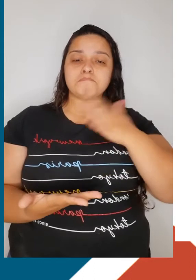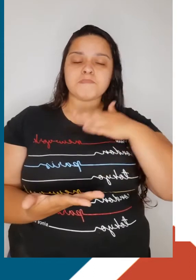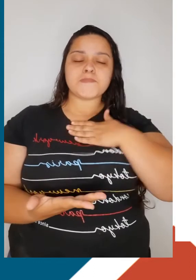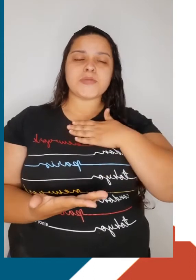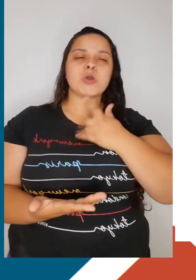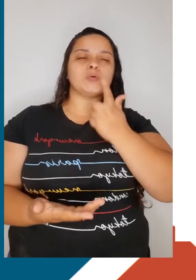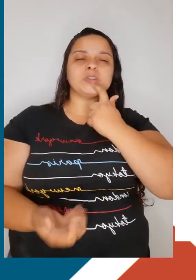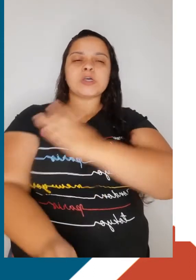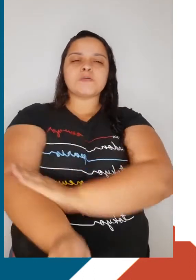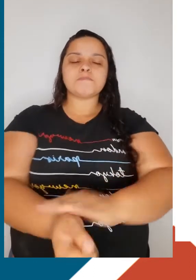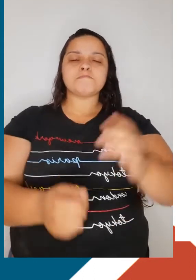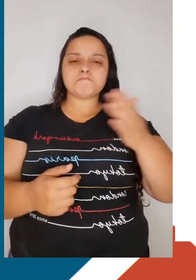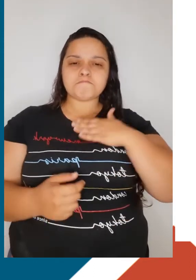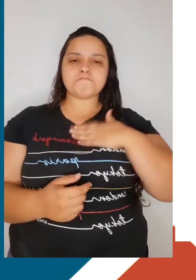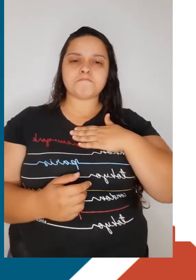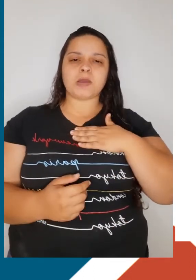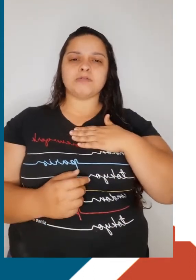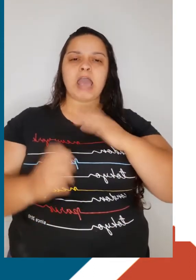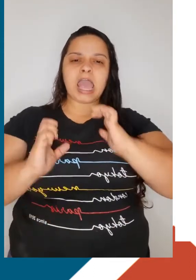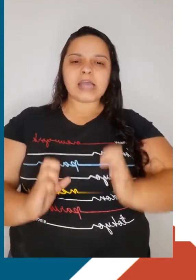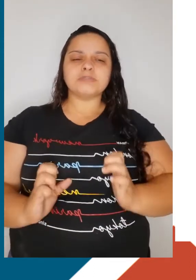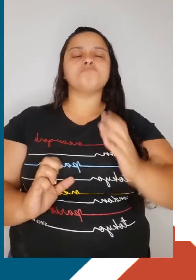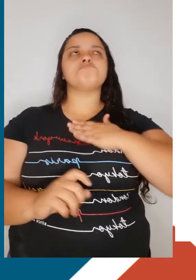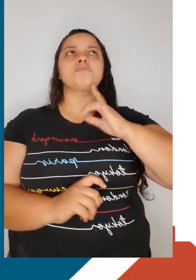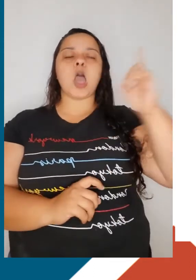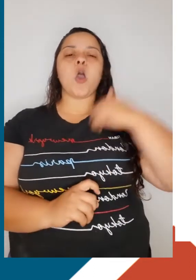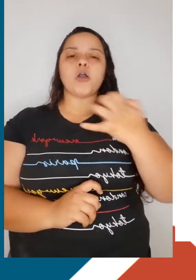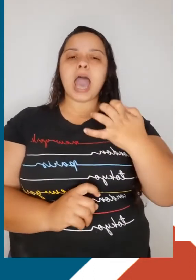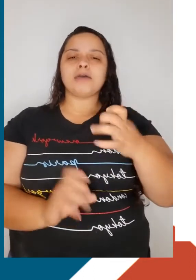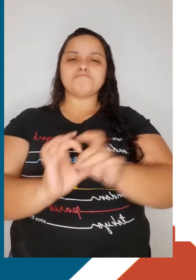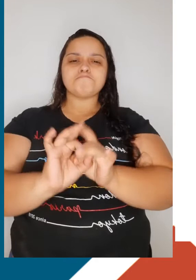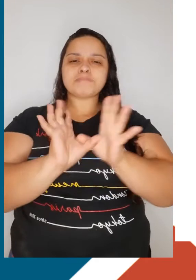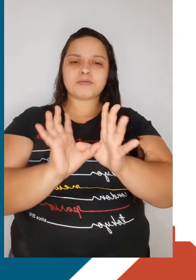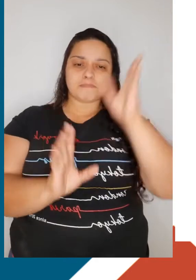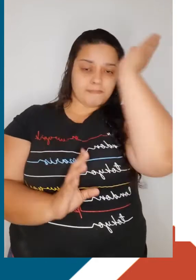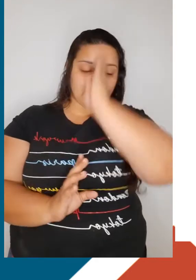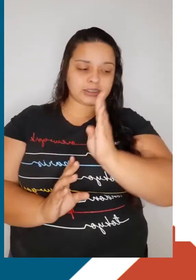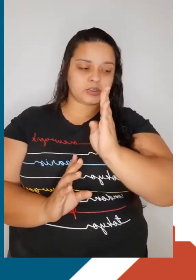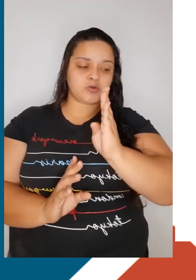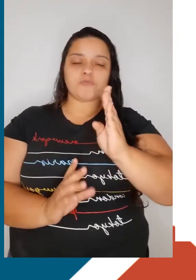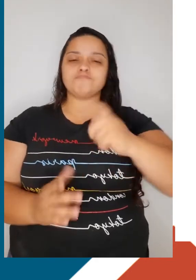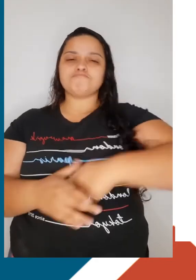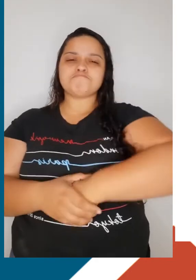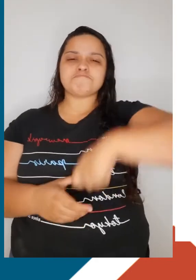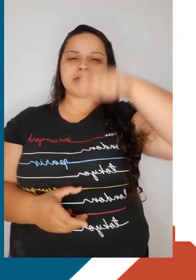sangue! Pela minha honra e pelo meu Deus! Juro promover a independência do